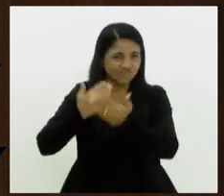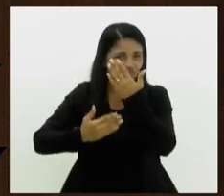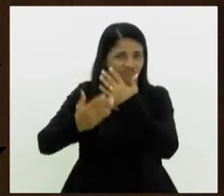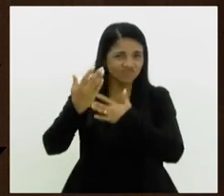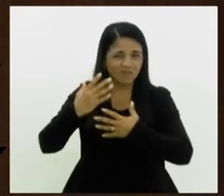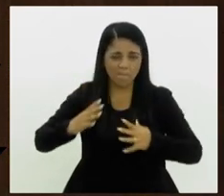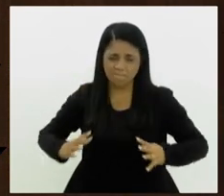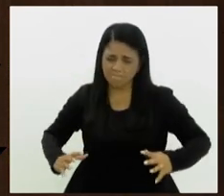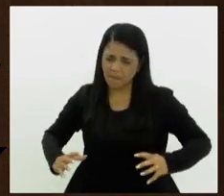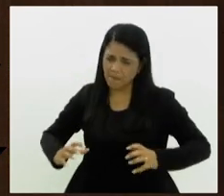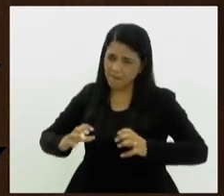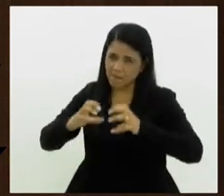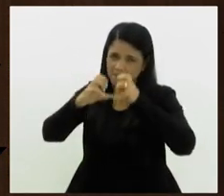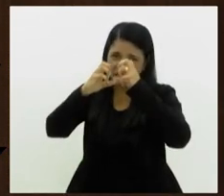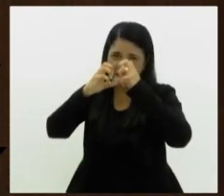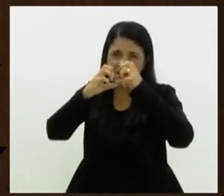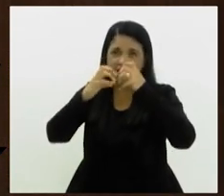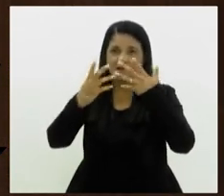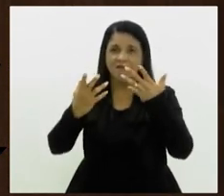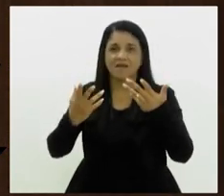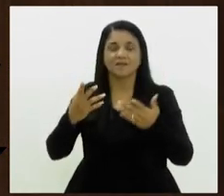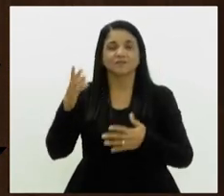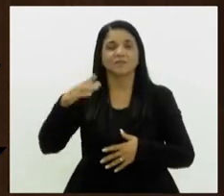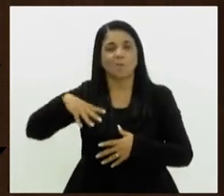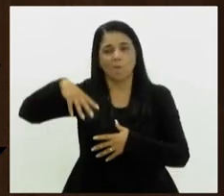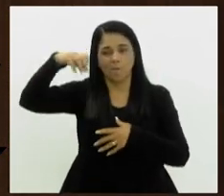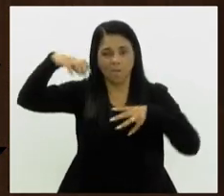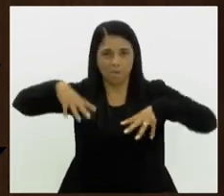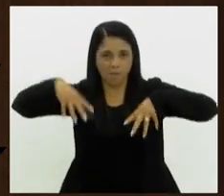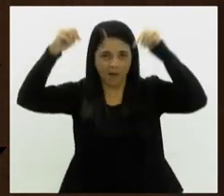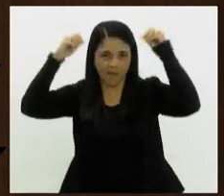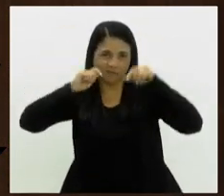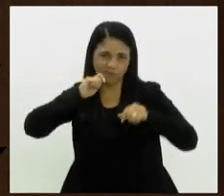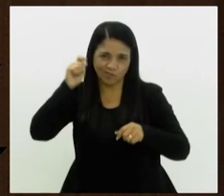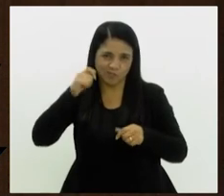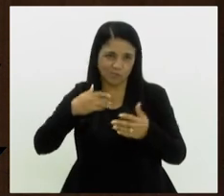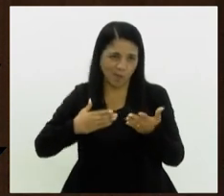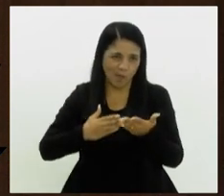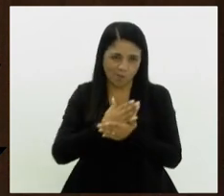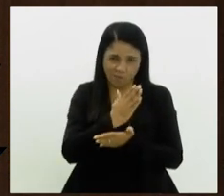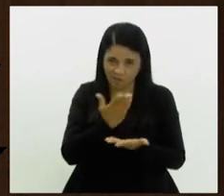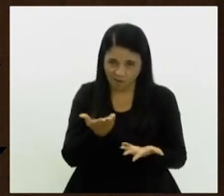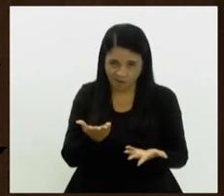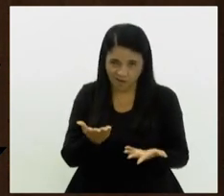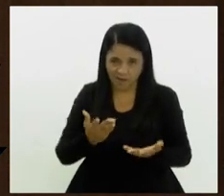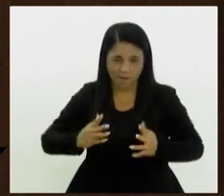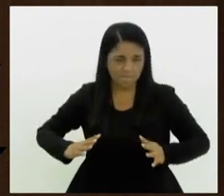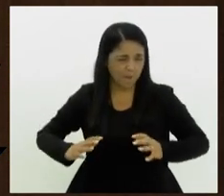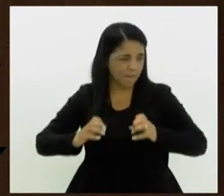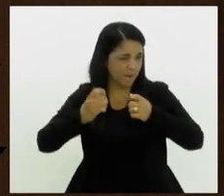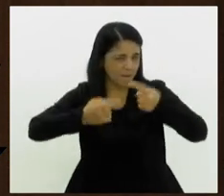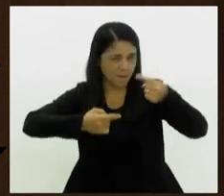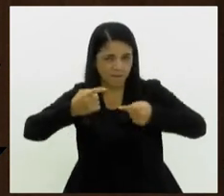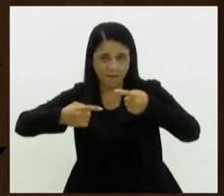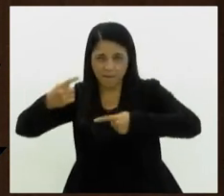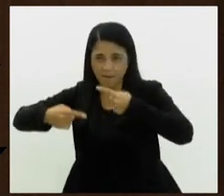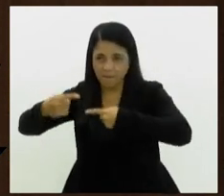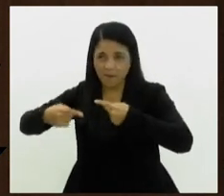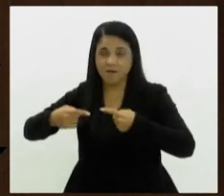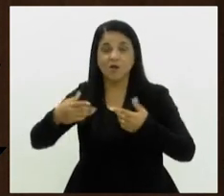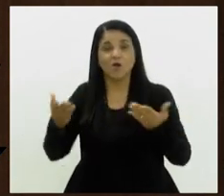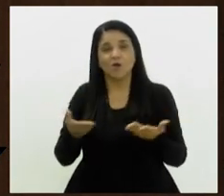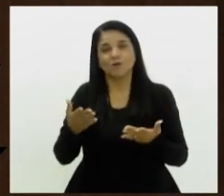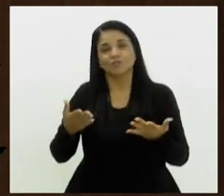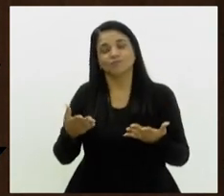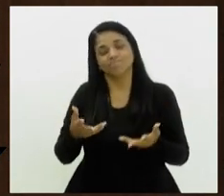de lutas no antigo Palácio Tiradentes para aprovação. E hoje eu vejo com um certo